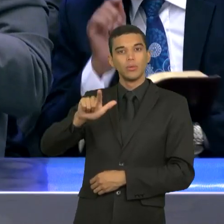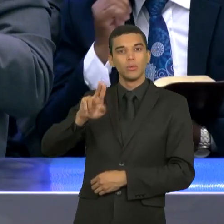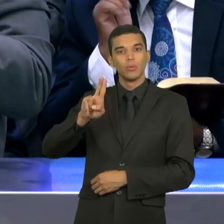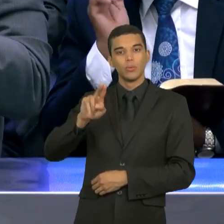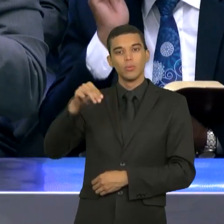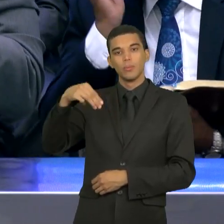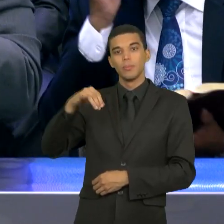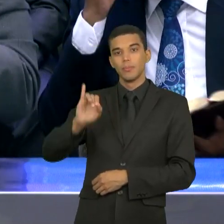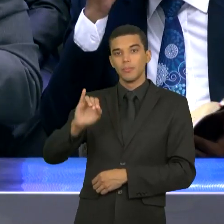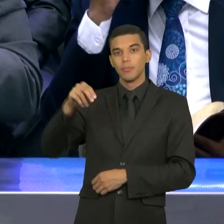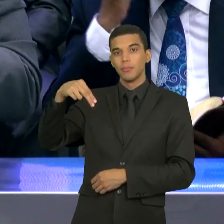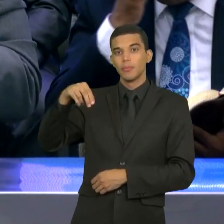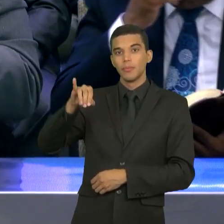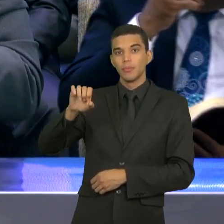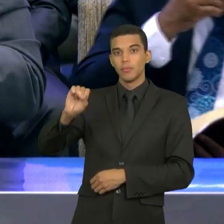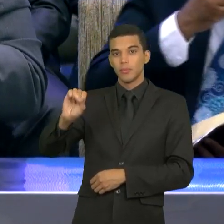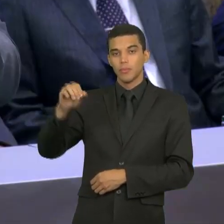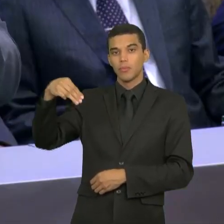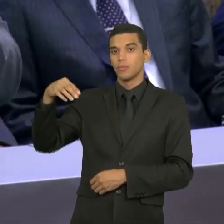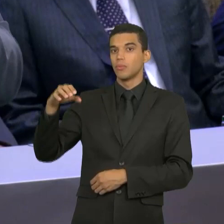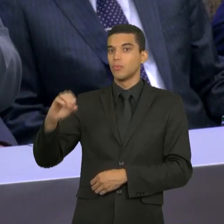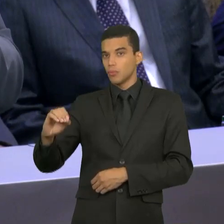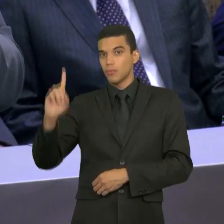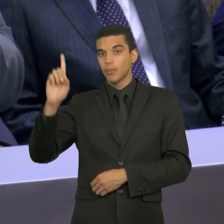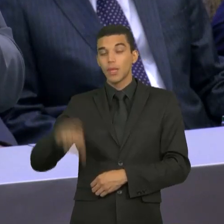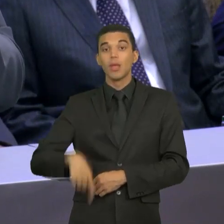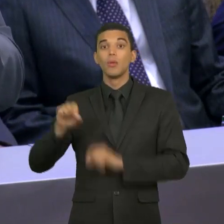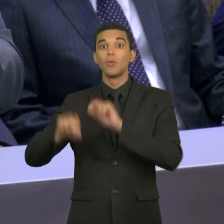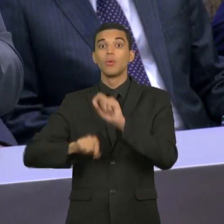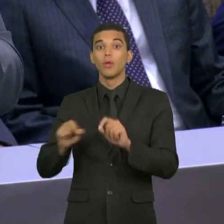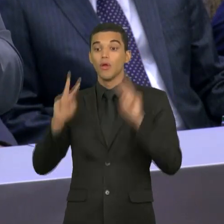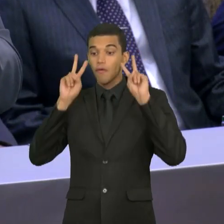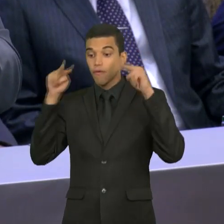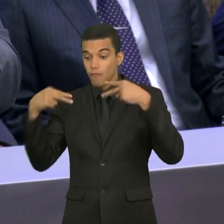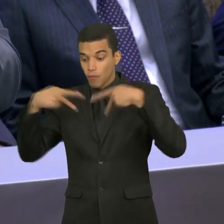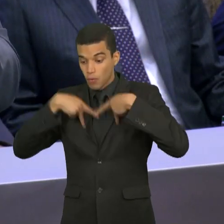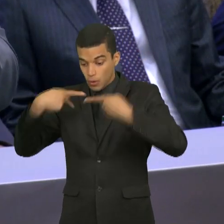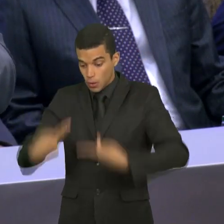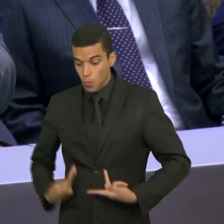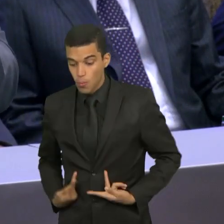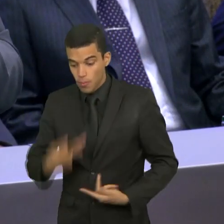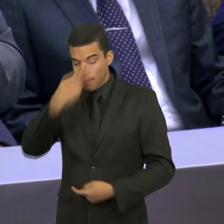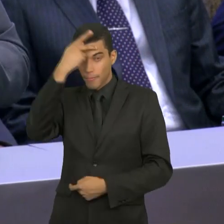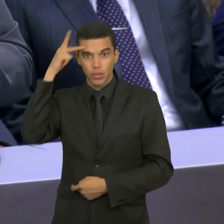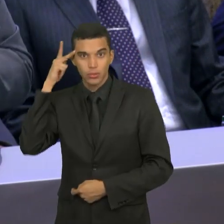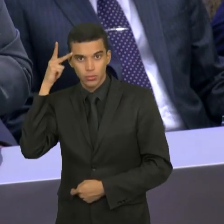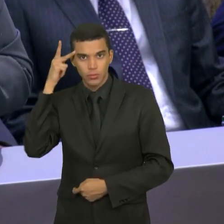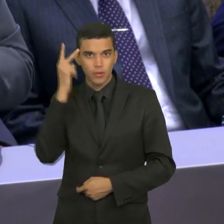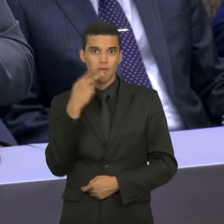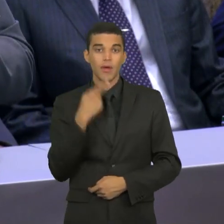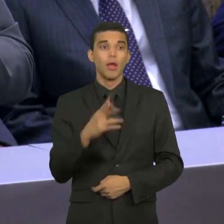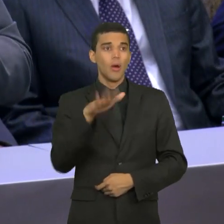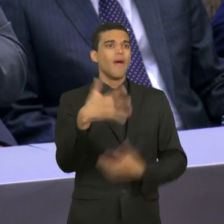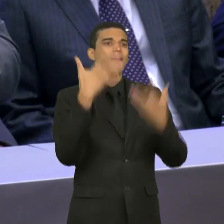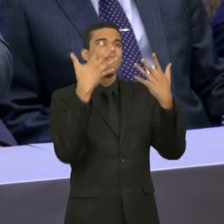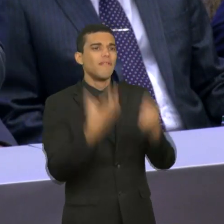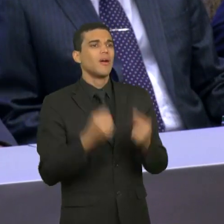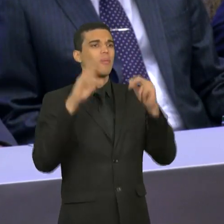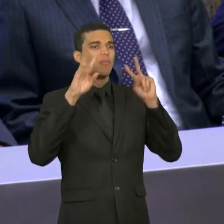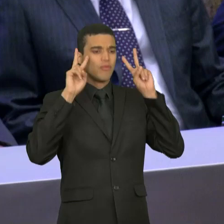caráter humanístico o homem consegue resolver os seus problemas vamos nos concentrar no homem